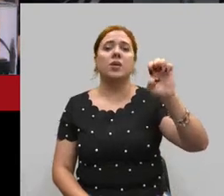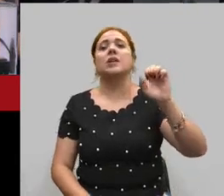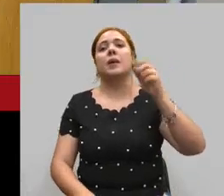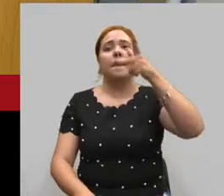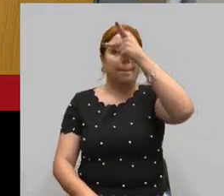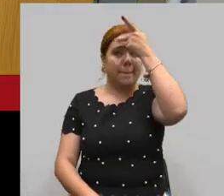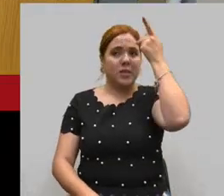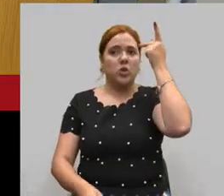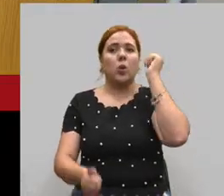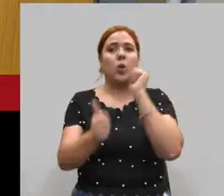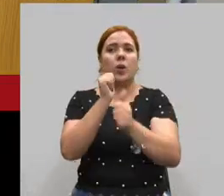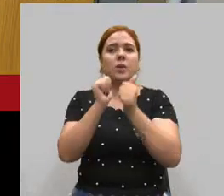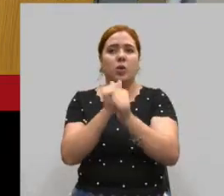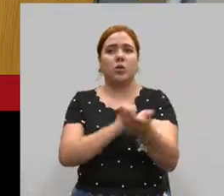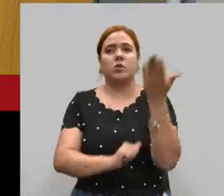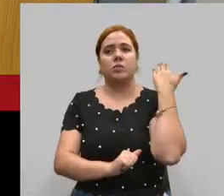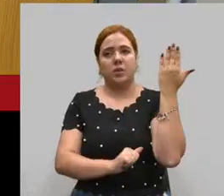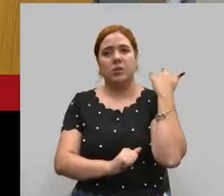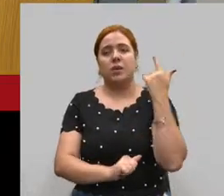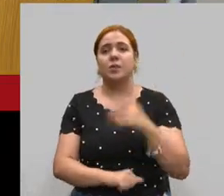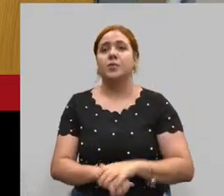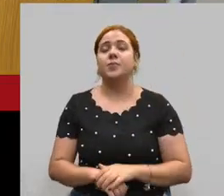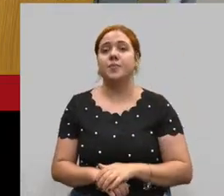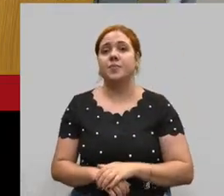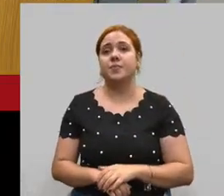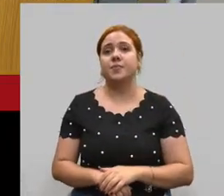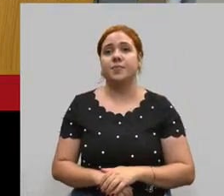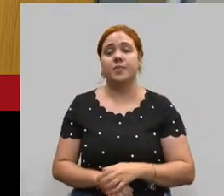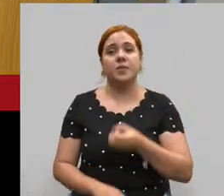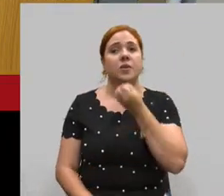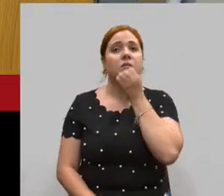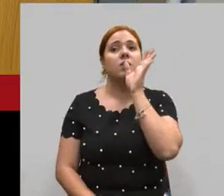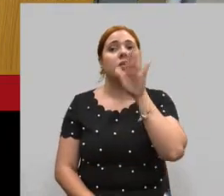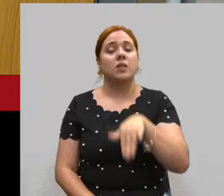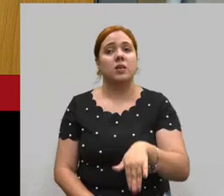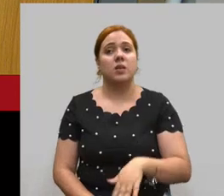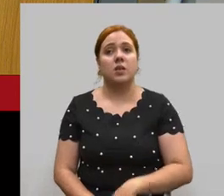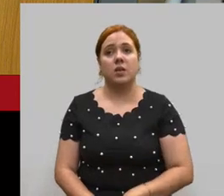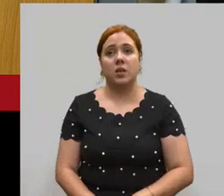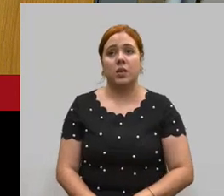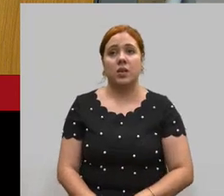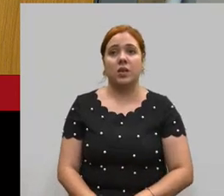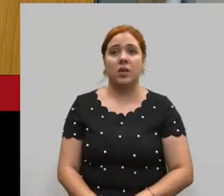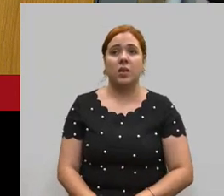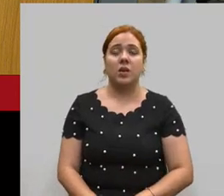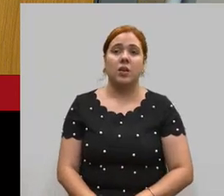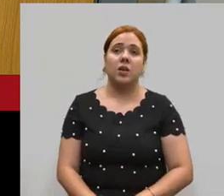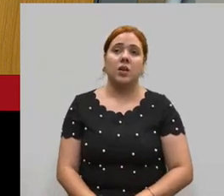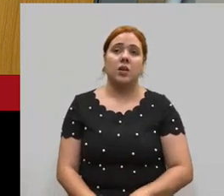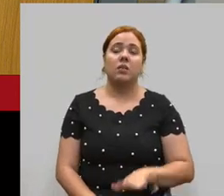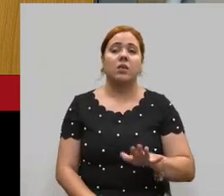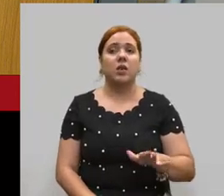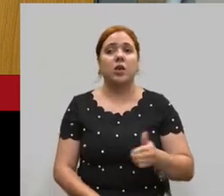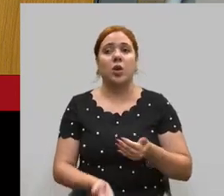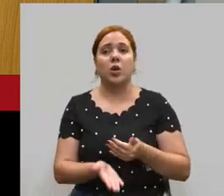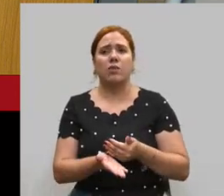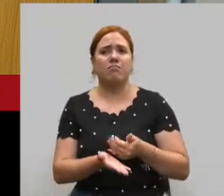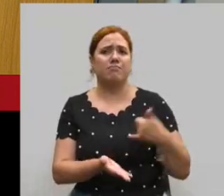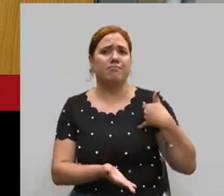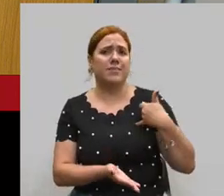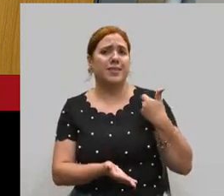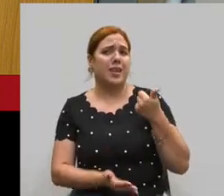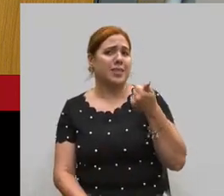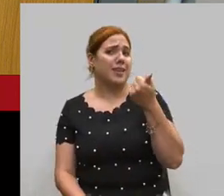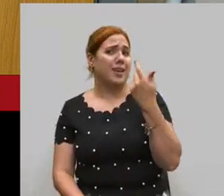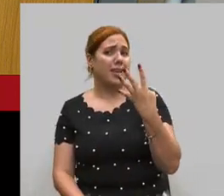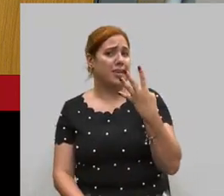também muito boa tarde a todos eh eu sou um ex-atleta profissional dediquei desde os 14 anos da minha